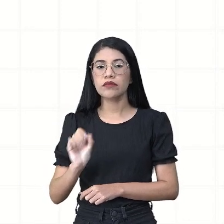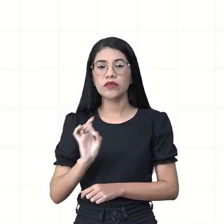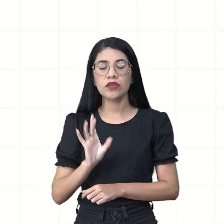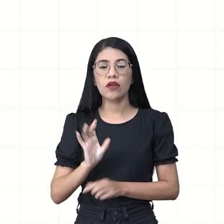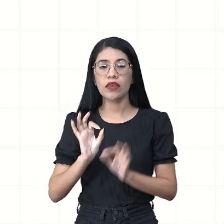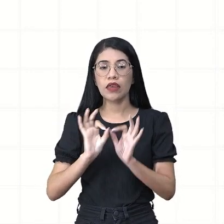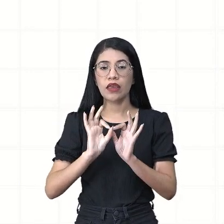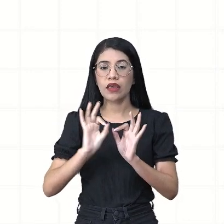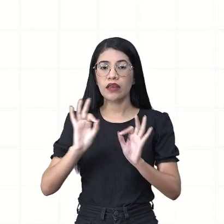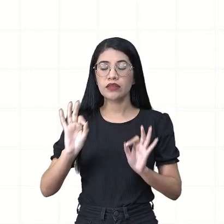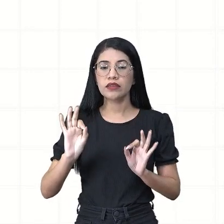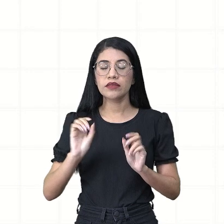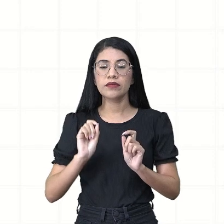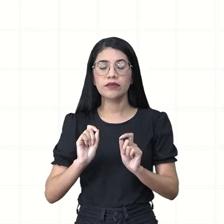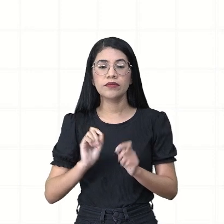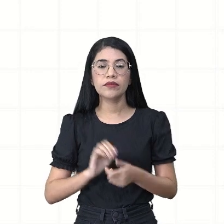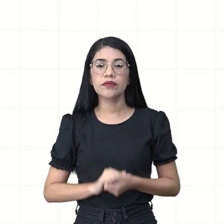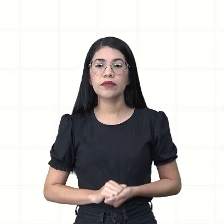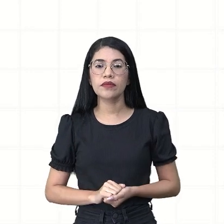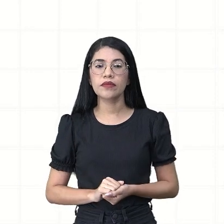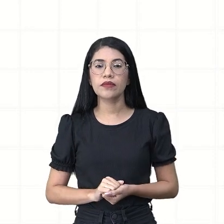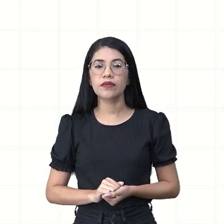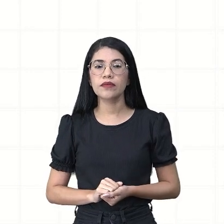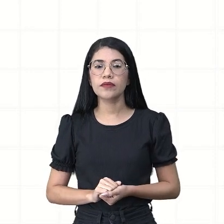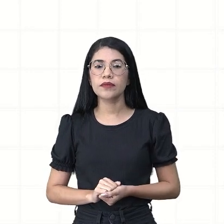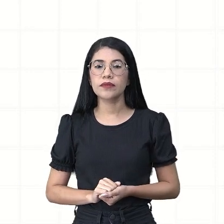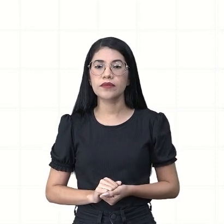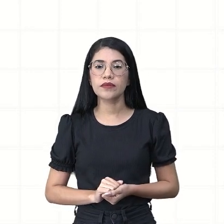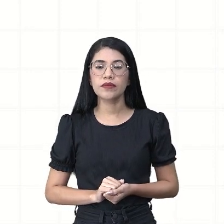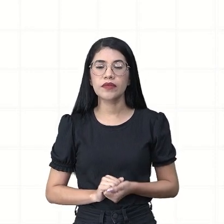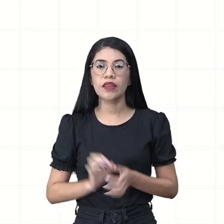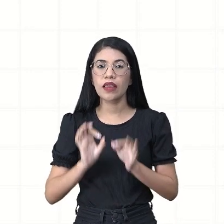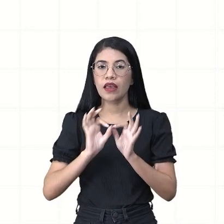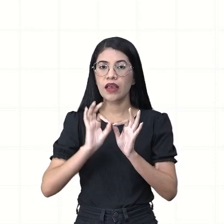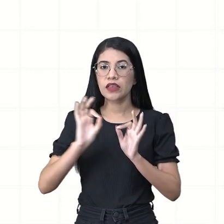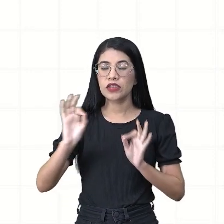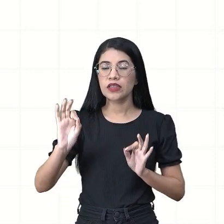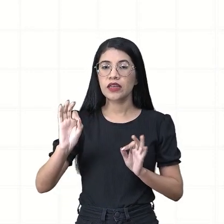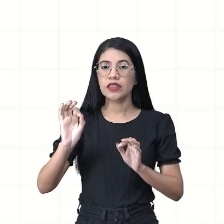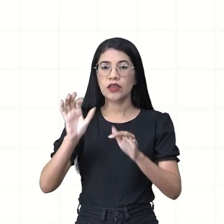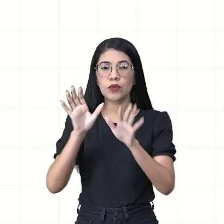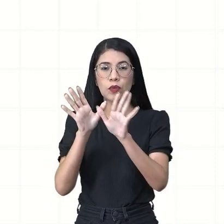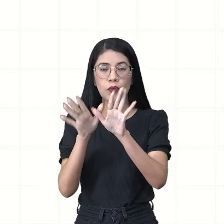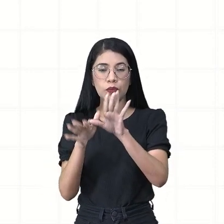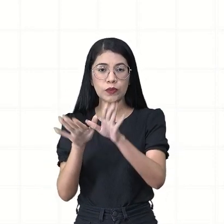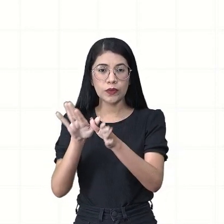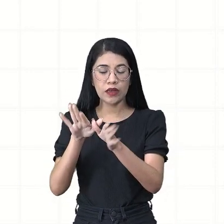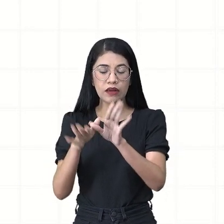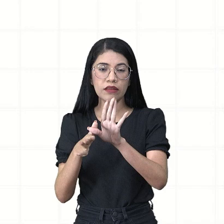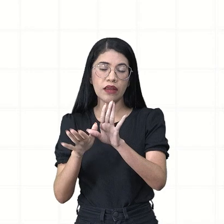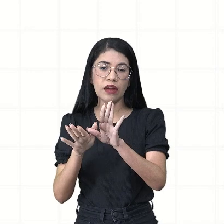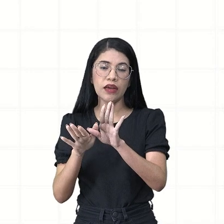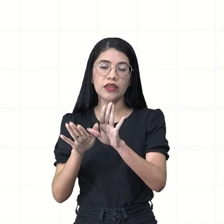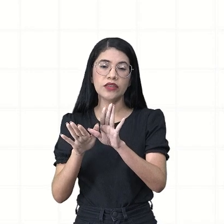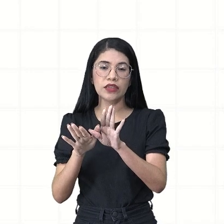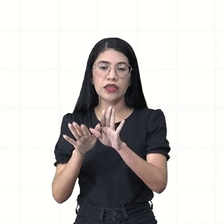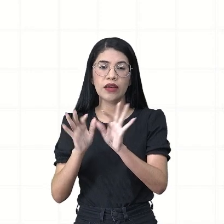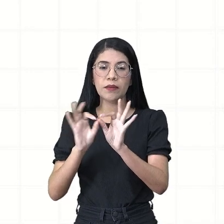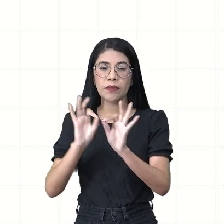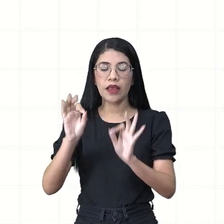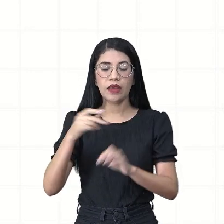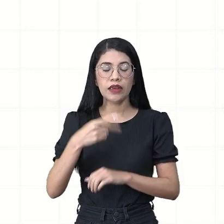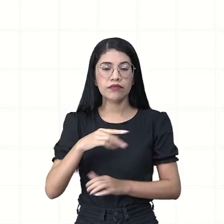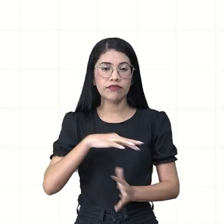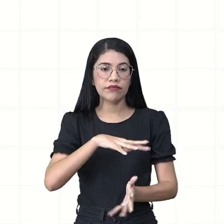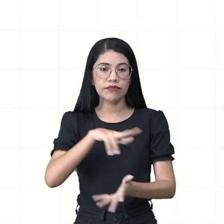distância, na verdade, aí foi a medida da distância de um satélite artificial da